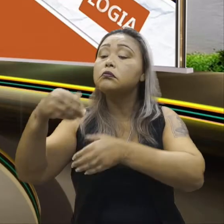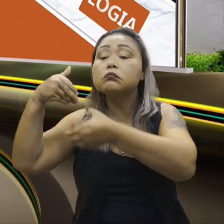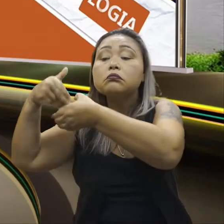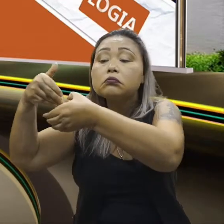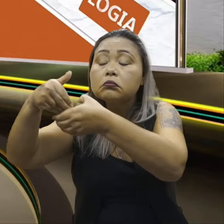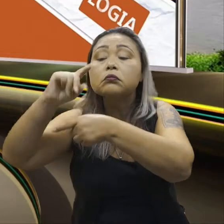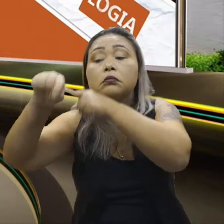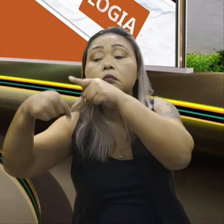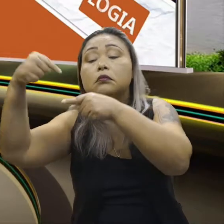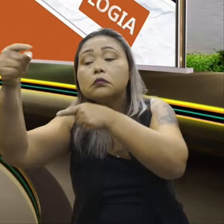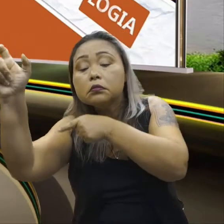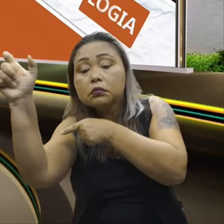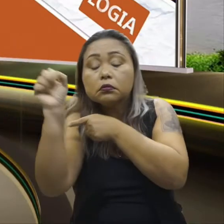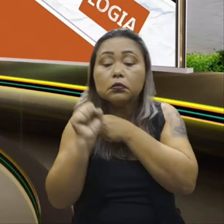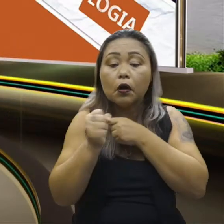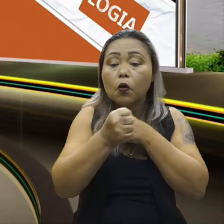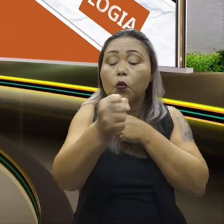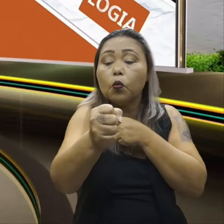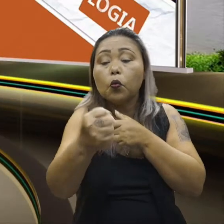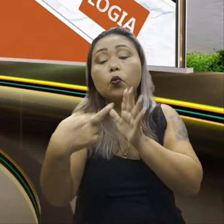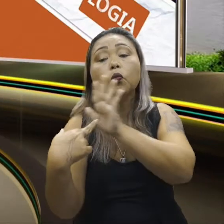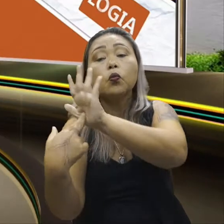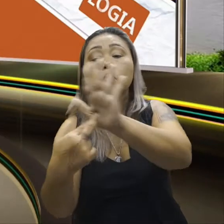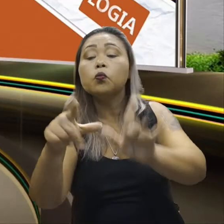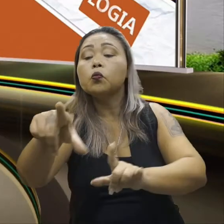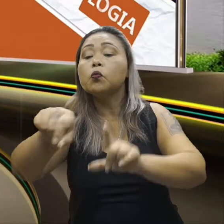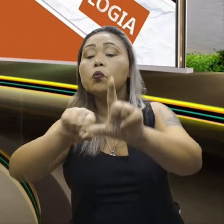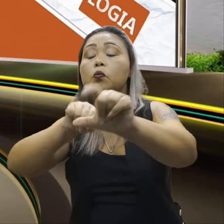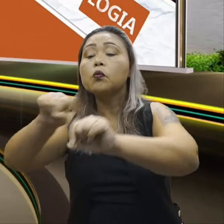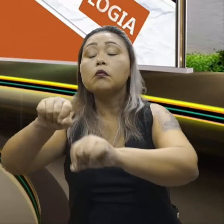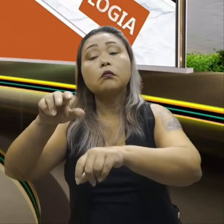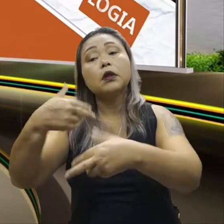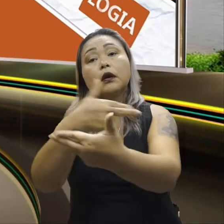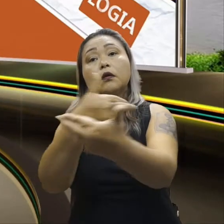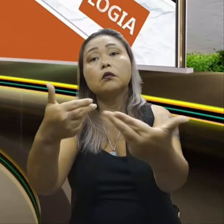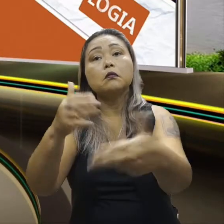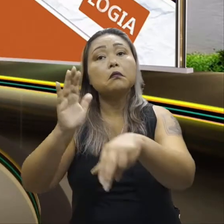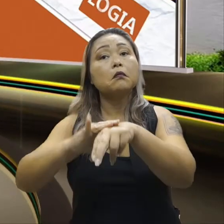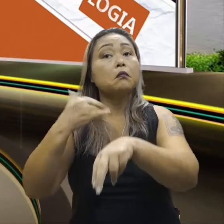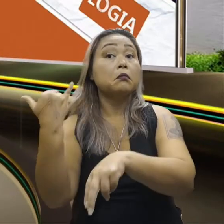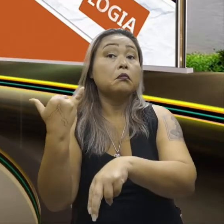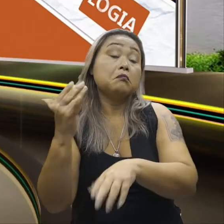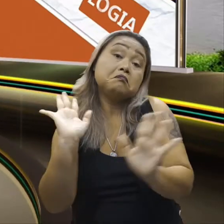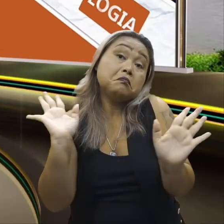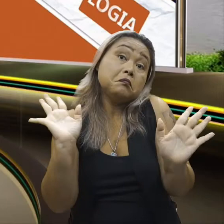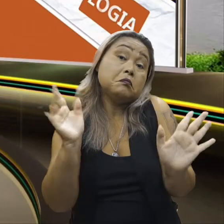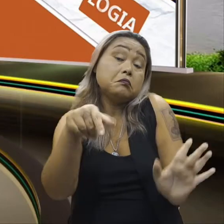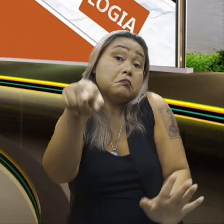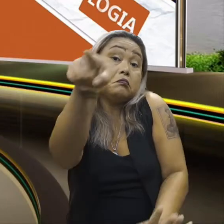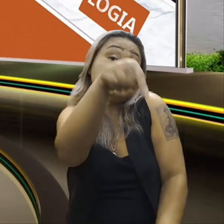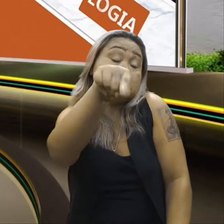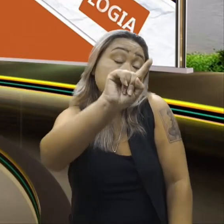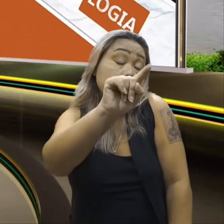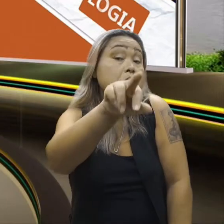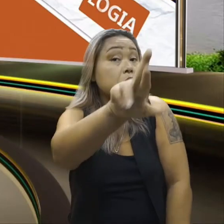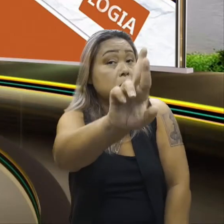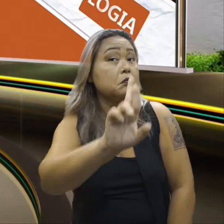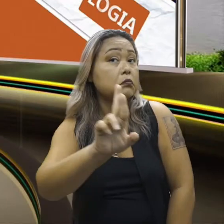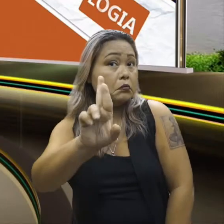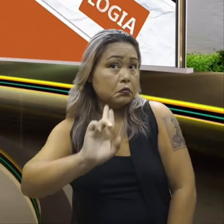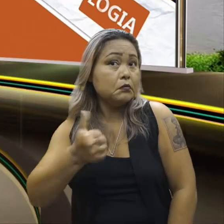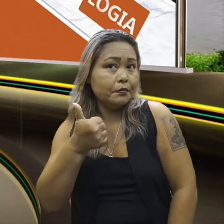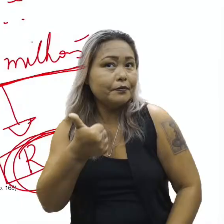vão lá nos representar nas decisões que são importantes? Bom, fica com vocês aí, depois vocês me dêem um feedback, tá